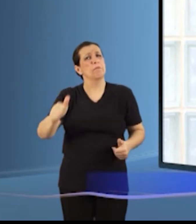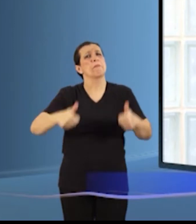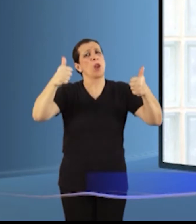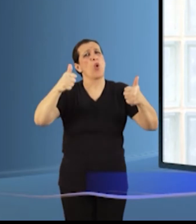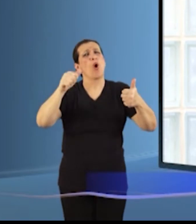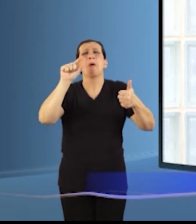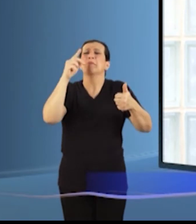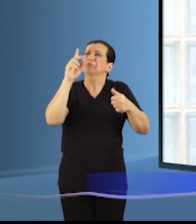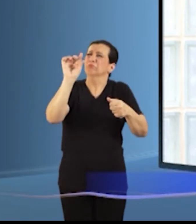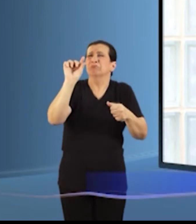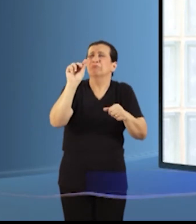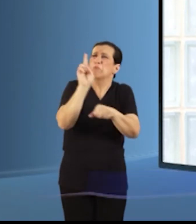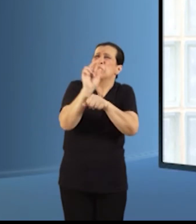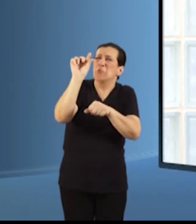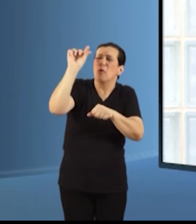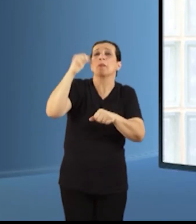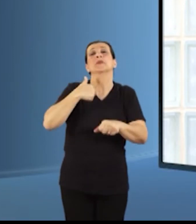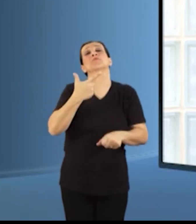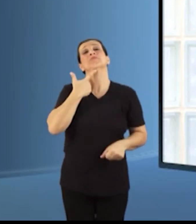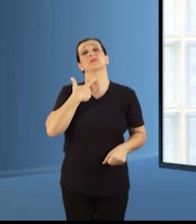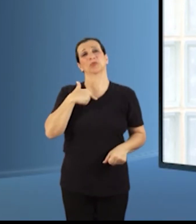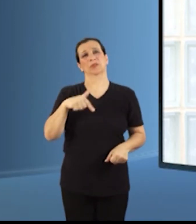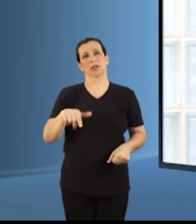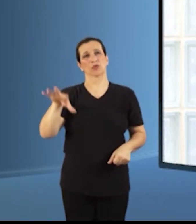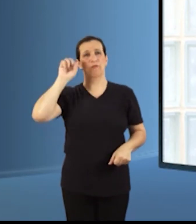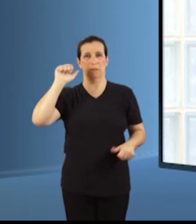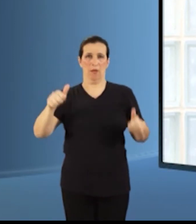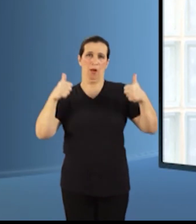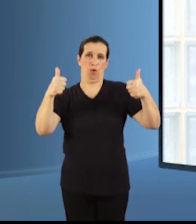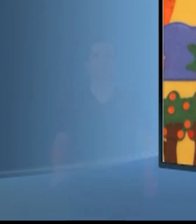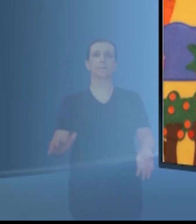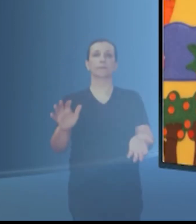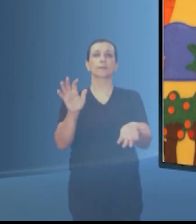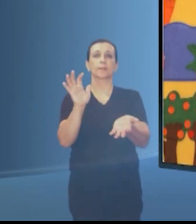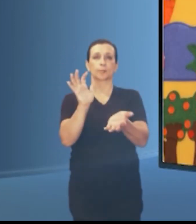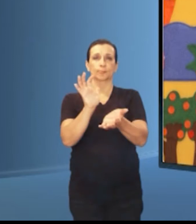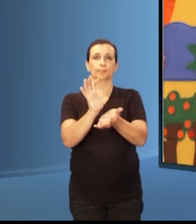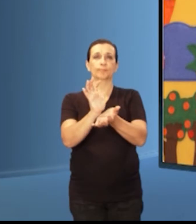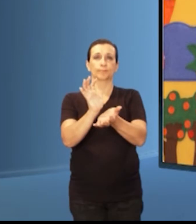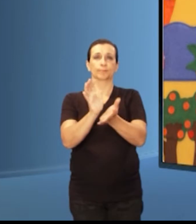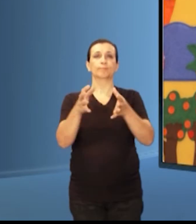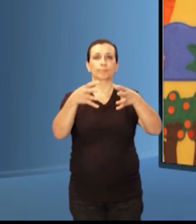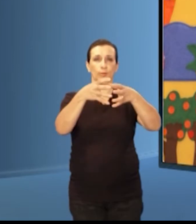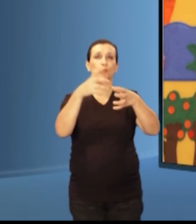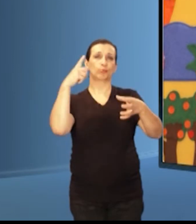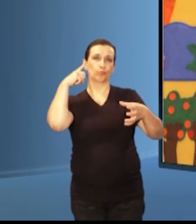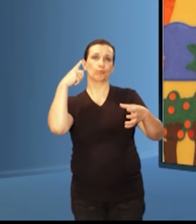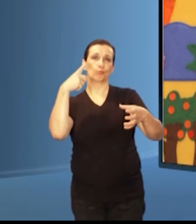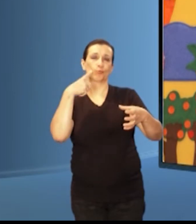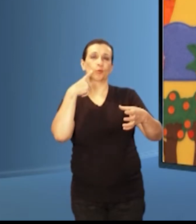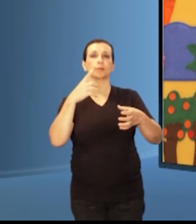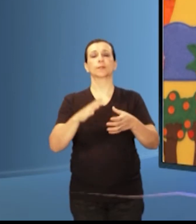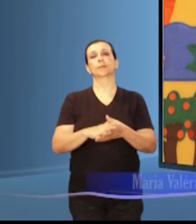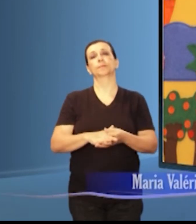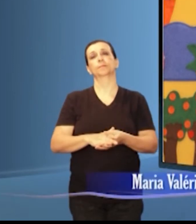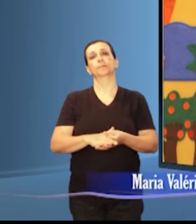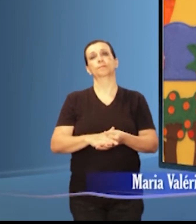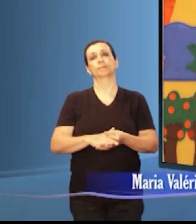melhor. Mesmo que fosse um pouquinho só a mais, era a minha vontade de ouvir melhor. A comunidade surda, ela